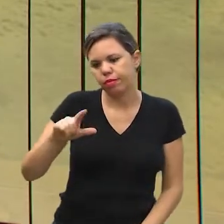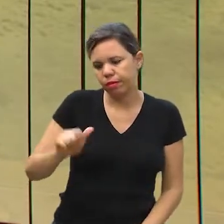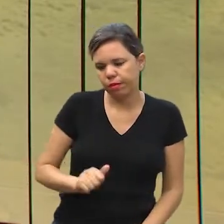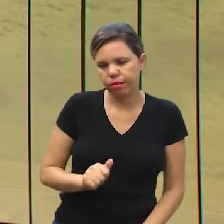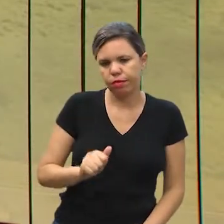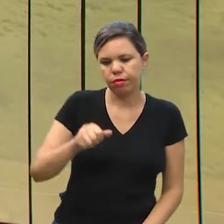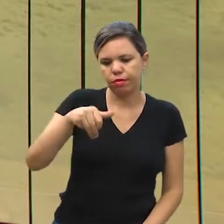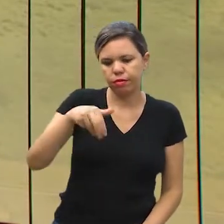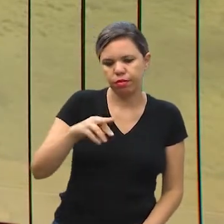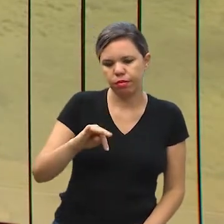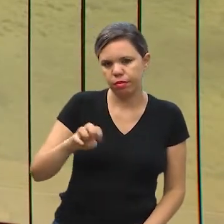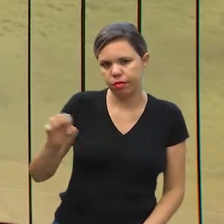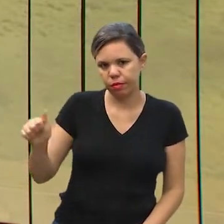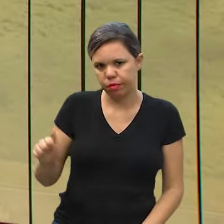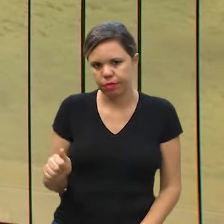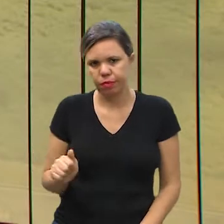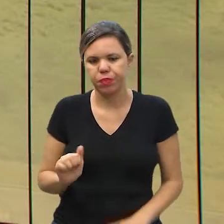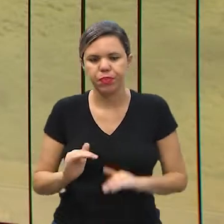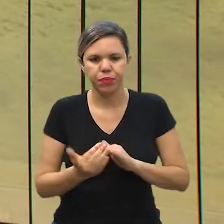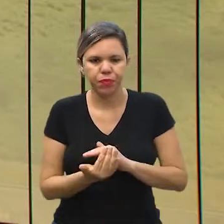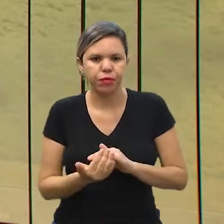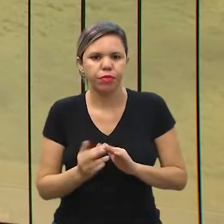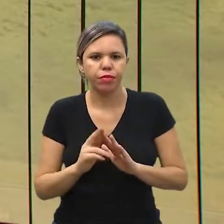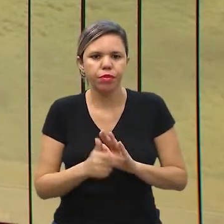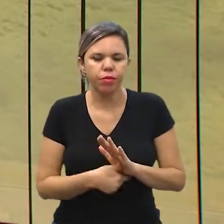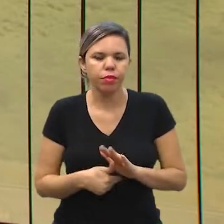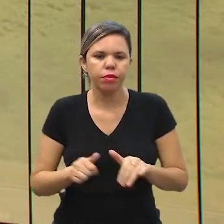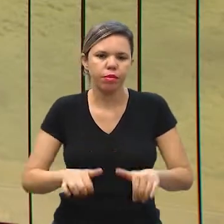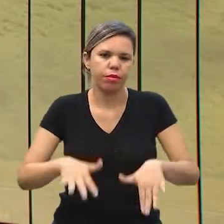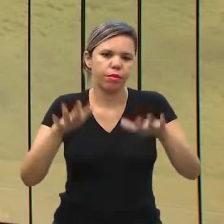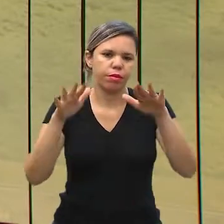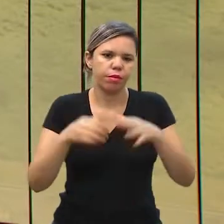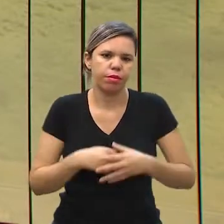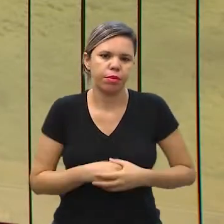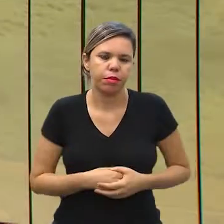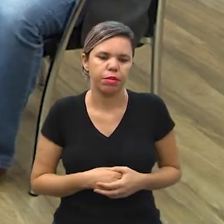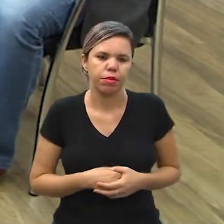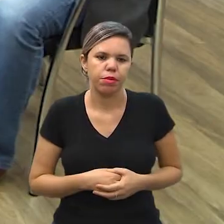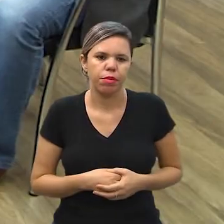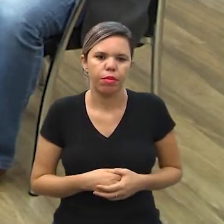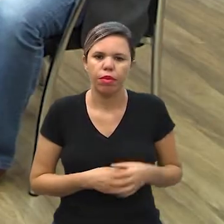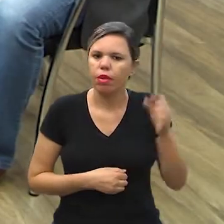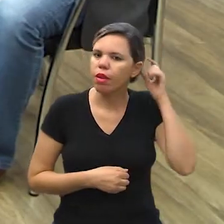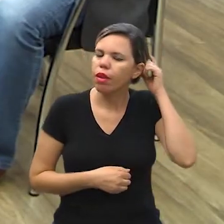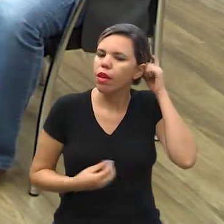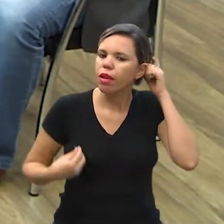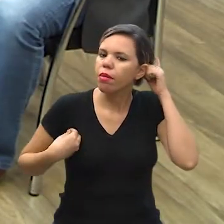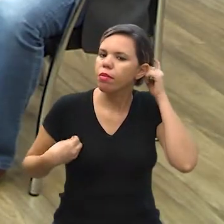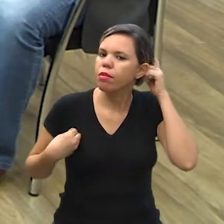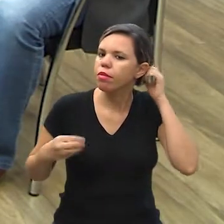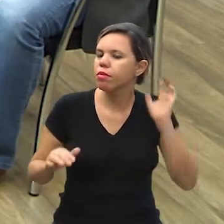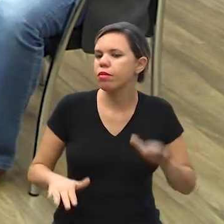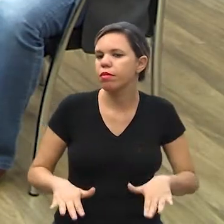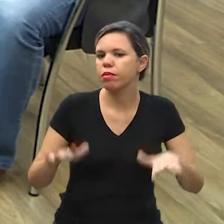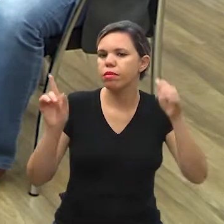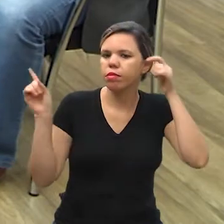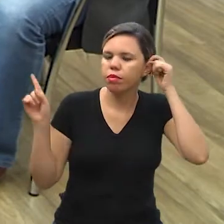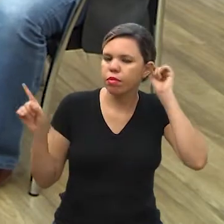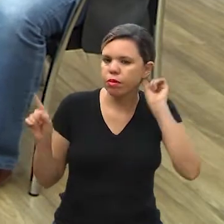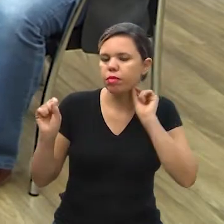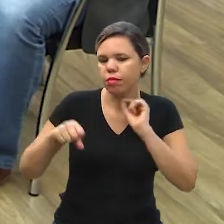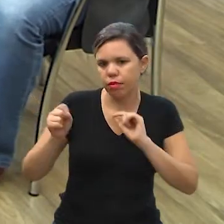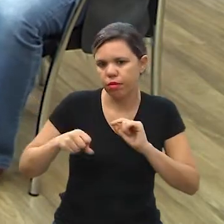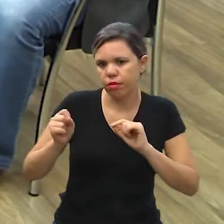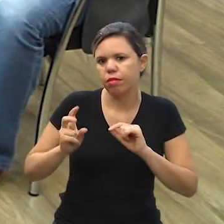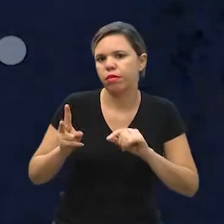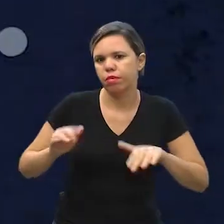- Jardim das Oliveiras São uma pequena Vila ali que a Vila Carlito na tá e você a sua infância foi toda lá